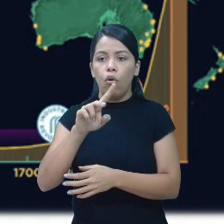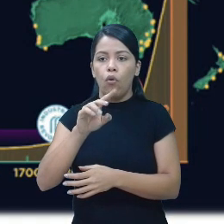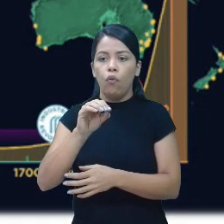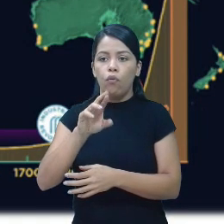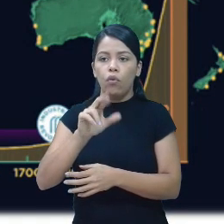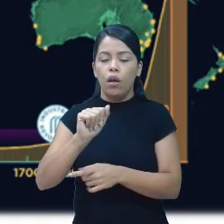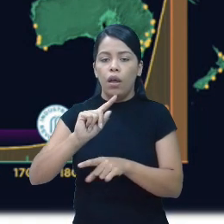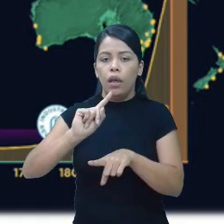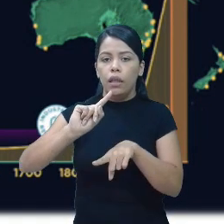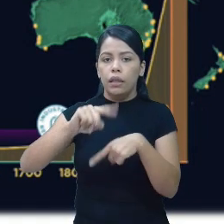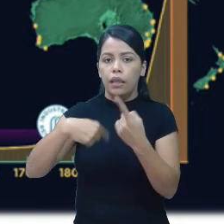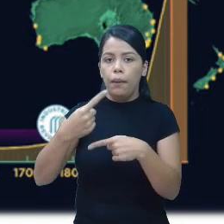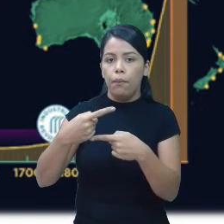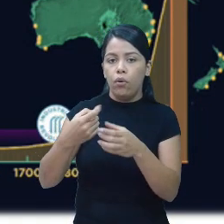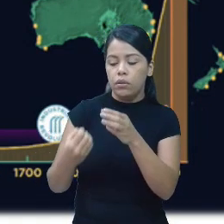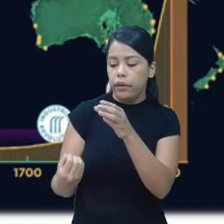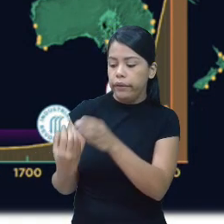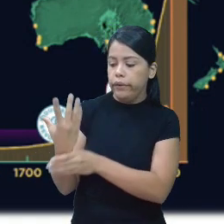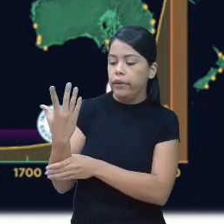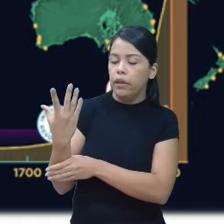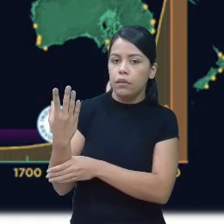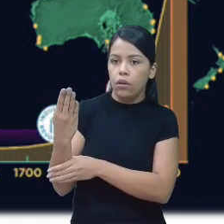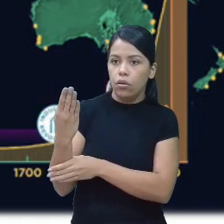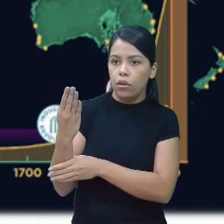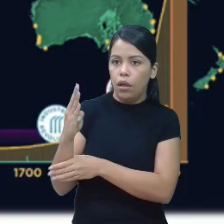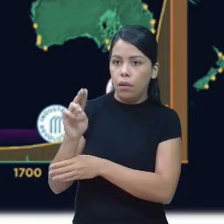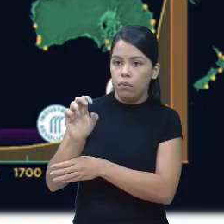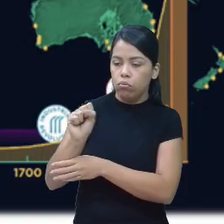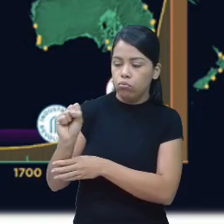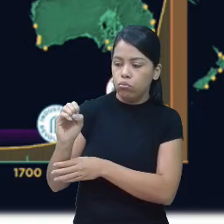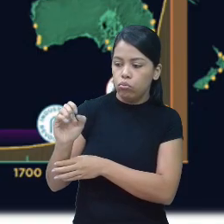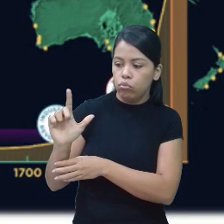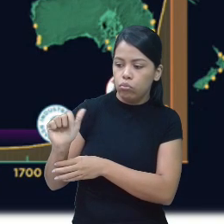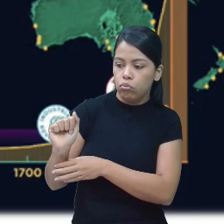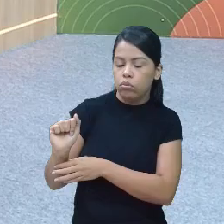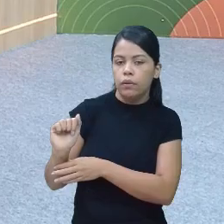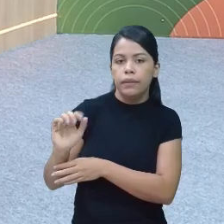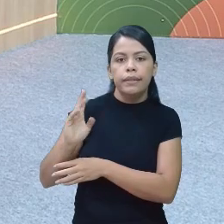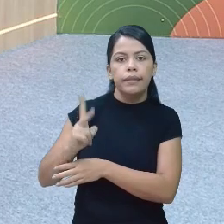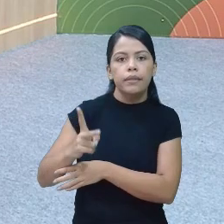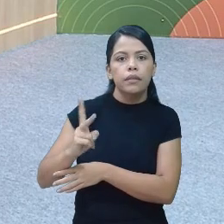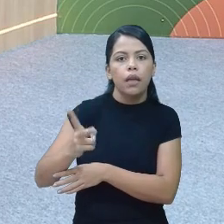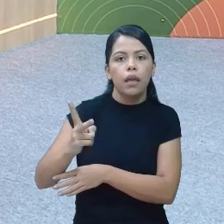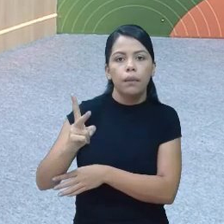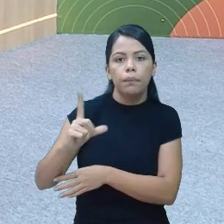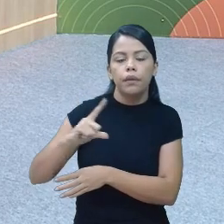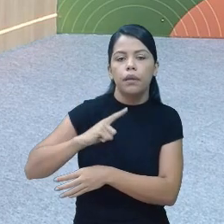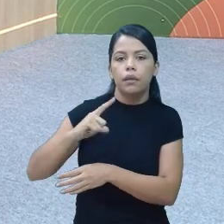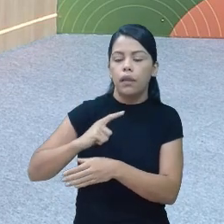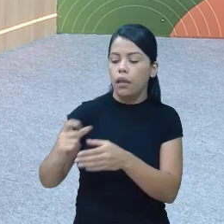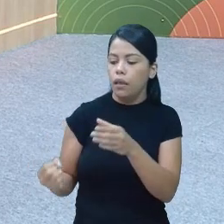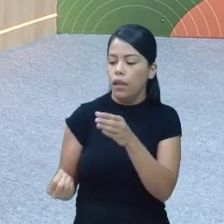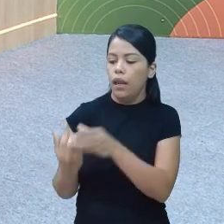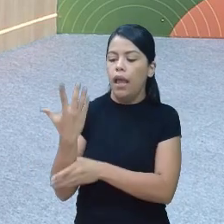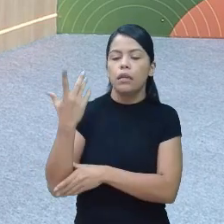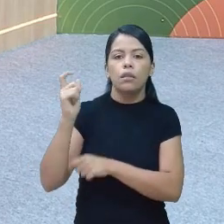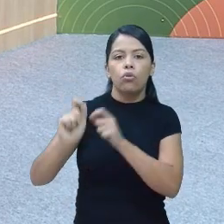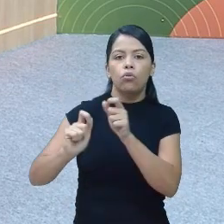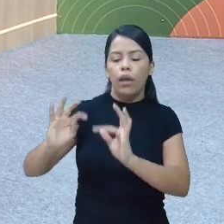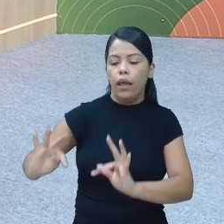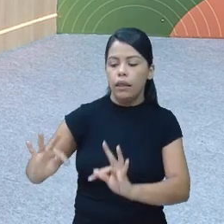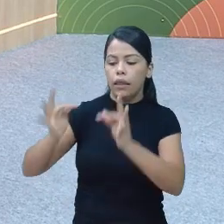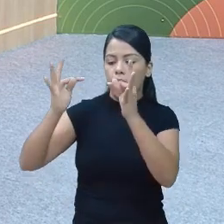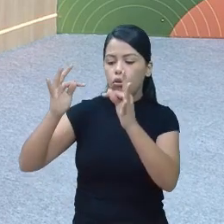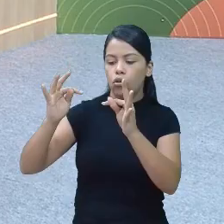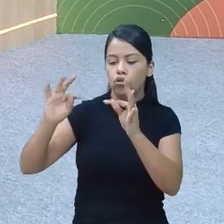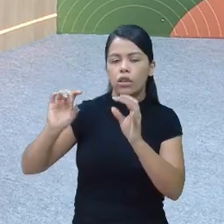a bússola, ou seja, sempre invenções tecnológicas, lembrando tecnologia que eu estou falando, não necessariamente a tecnologia digital, tá